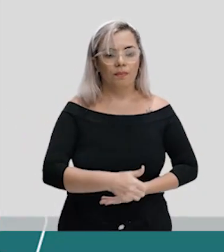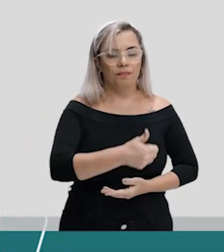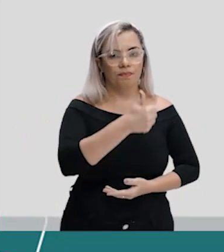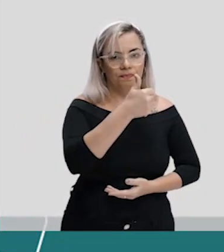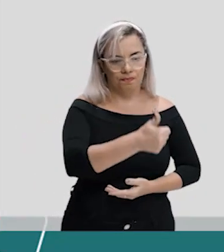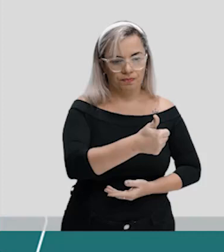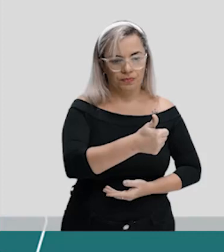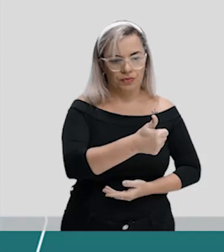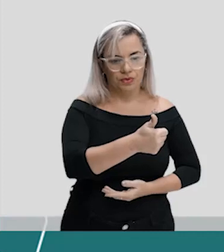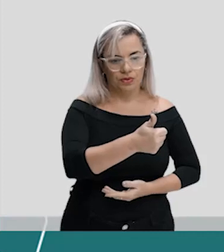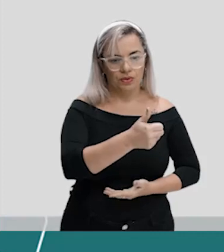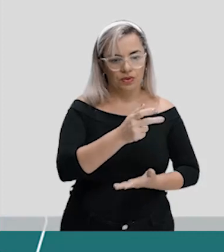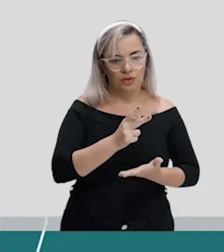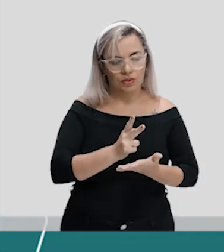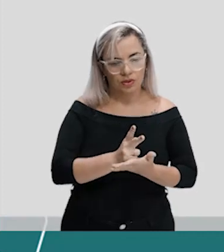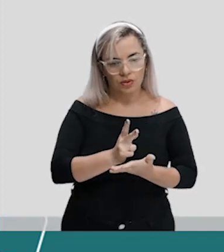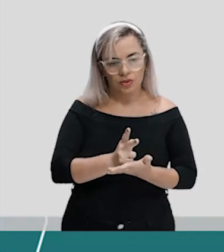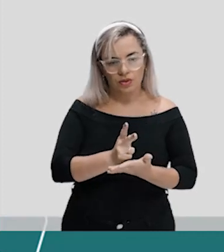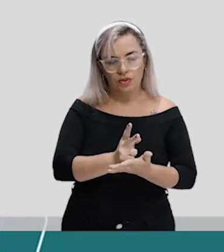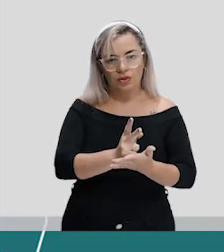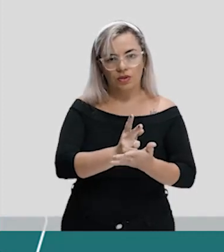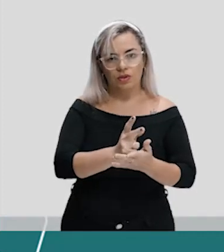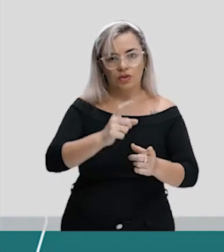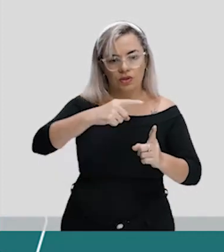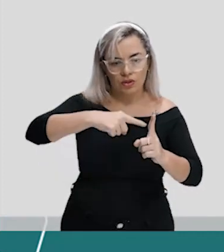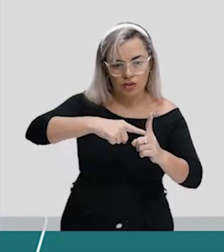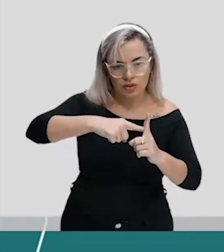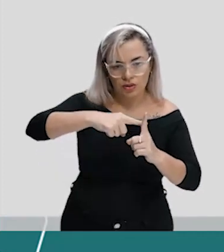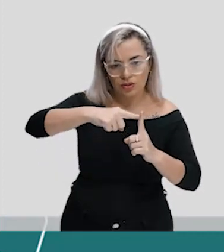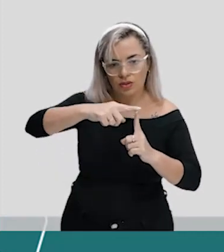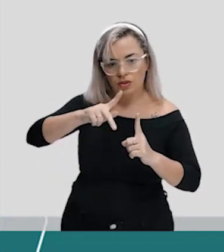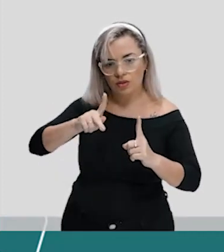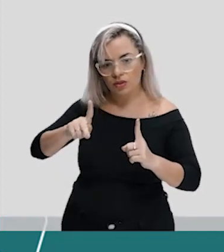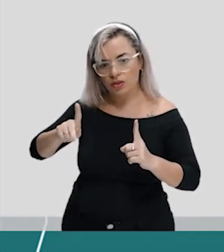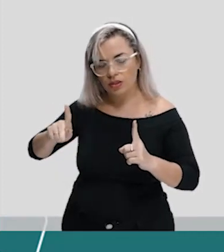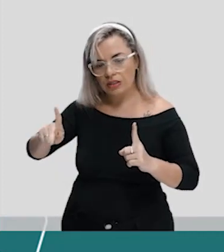isotérmico ocorre a temperatura constante.